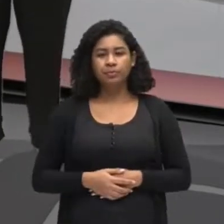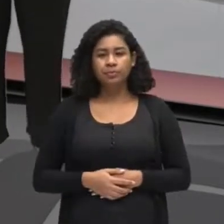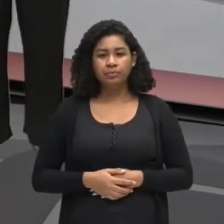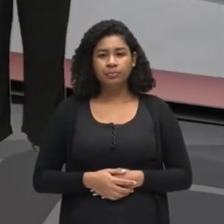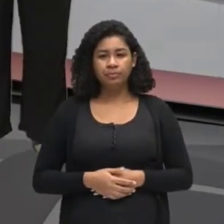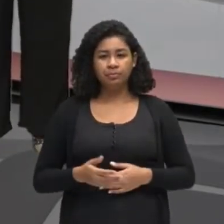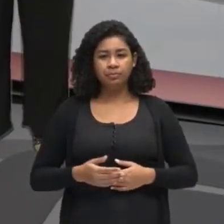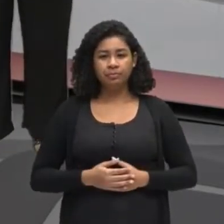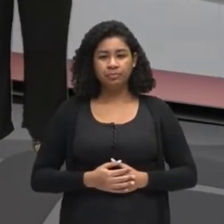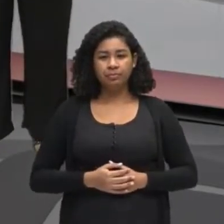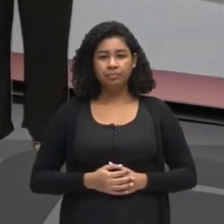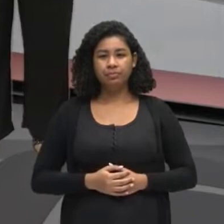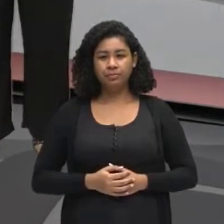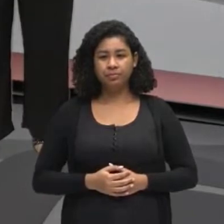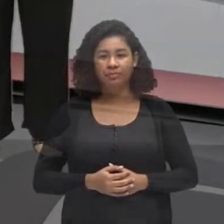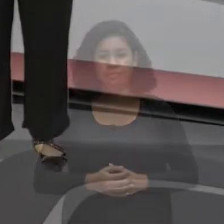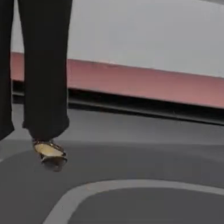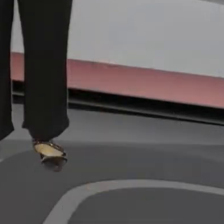abre-alas da nossa aula.